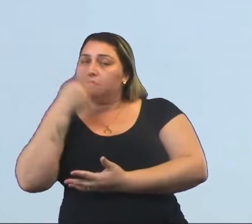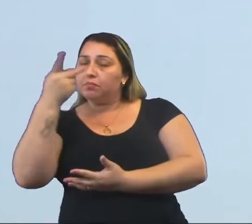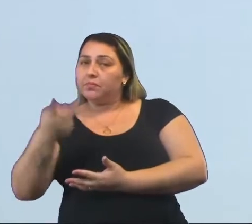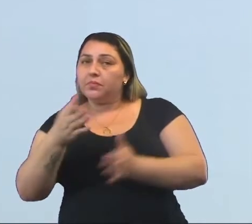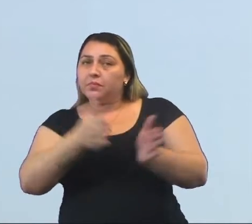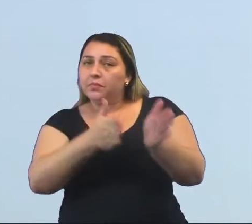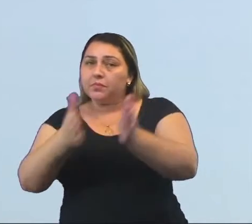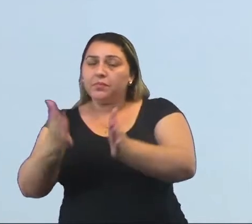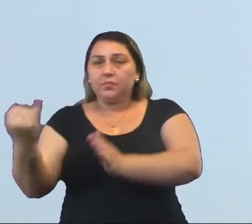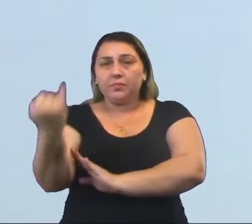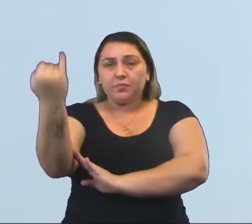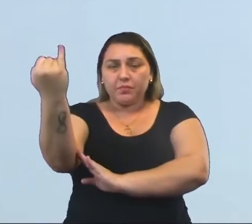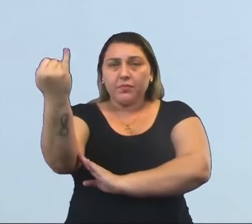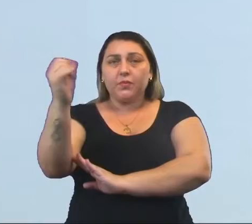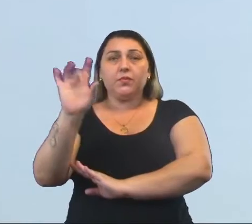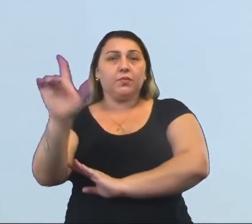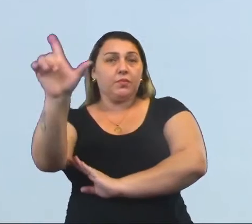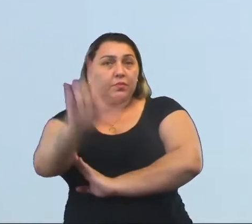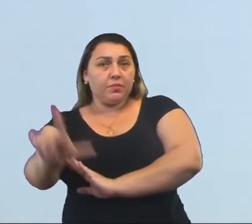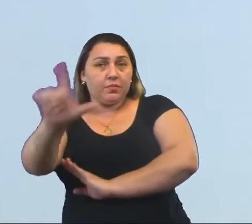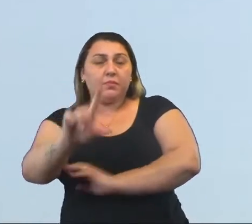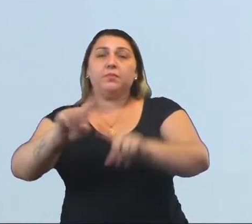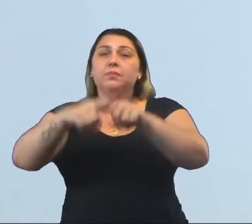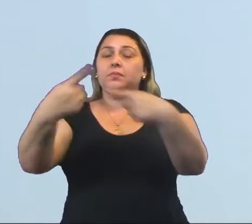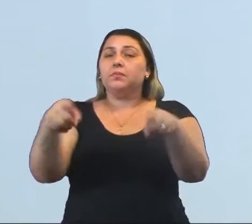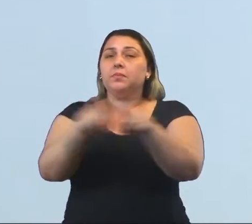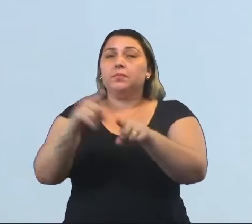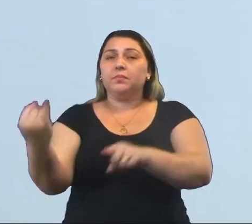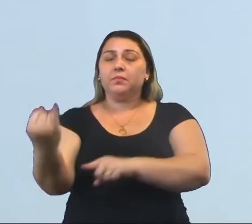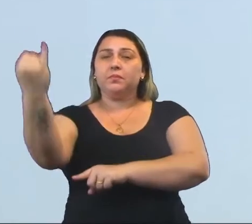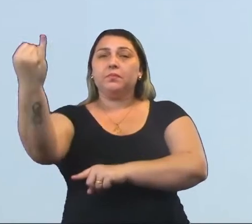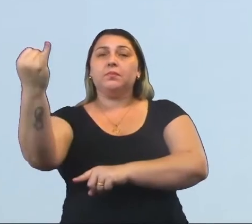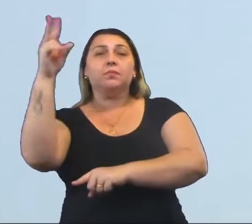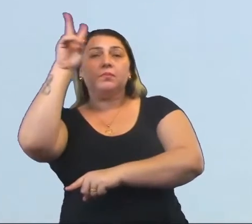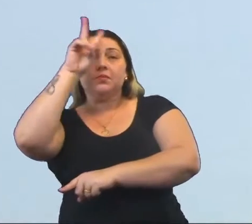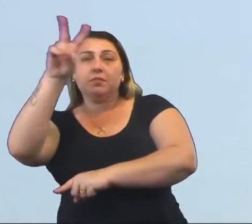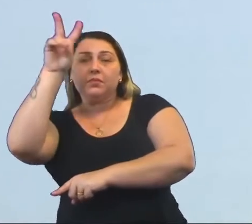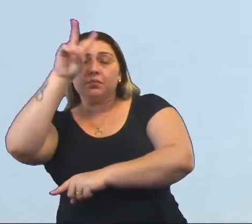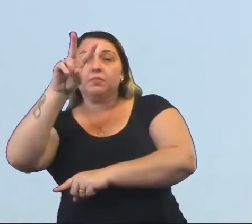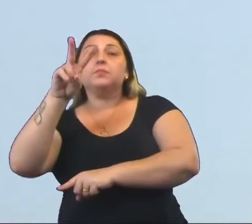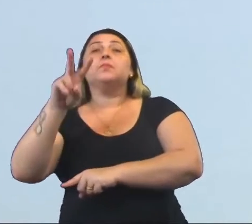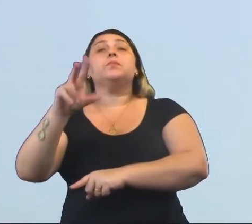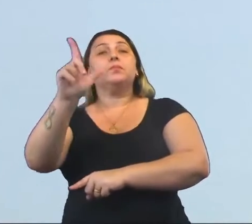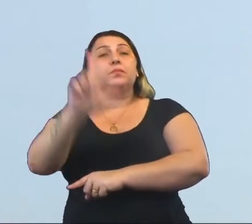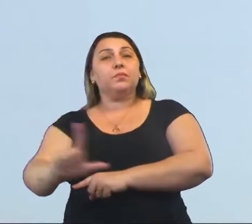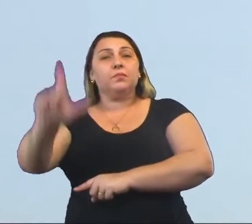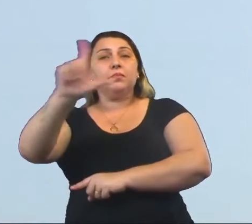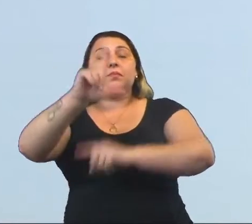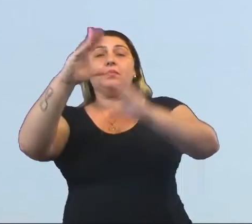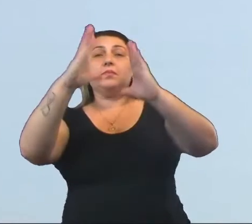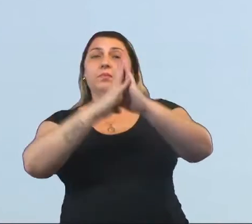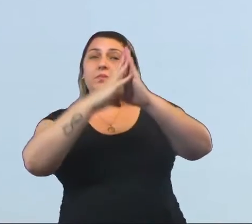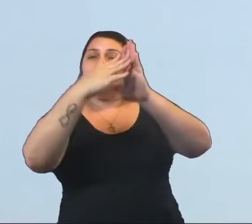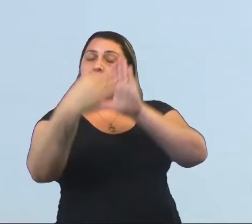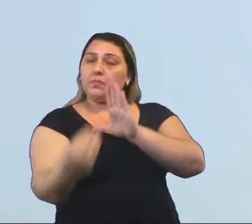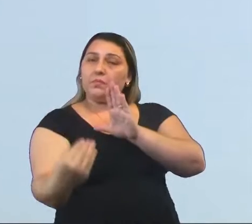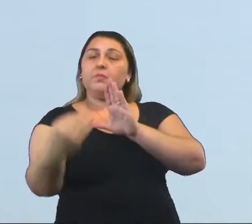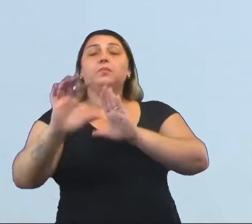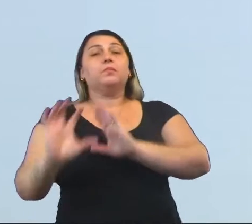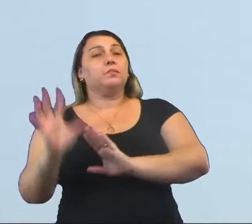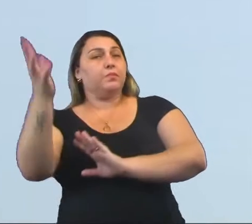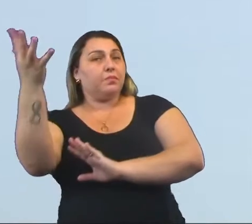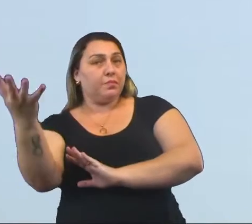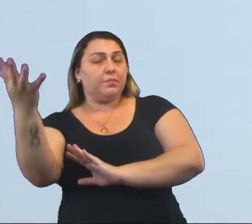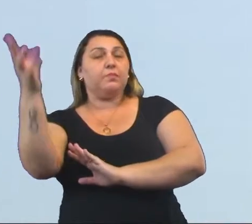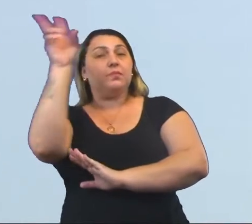muito importante não só para a literatura, mas importante também da história. E a literatura vai refletir esses